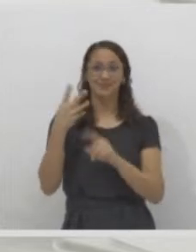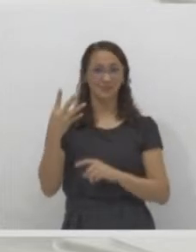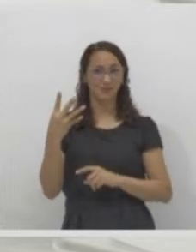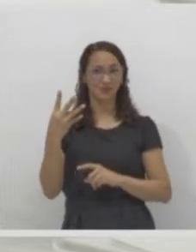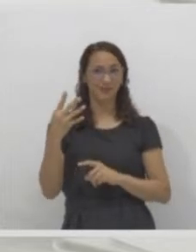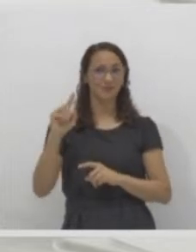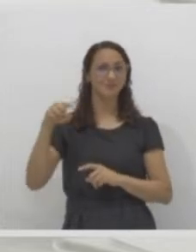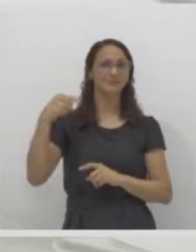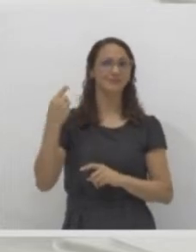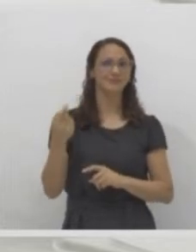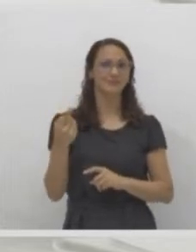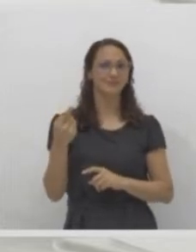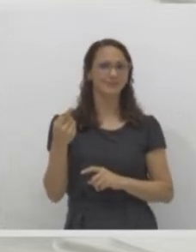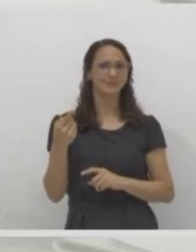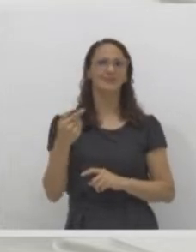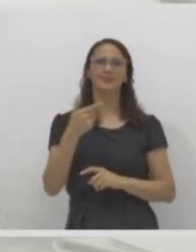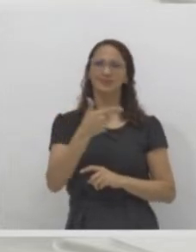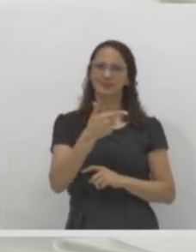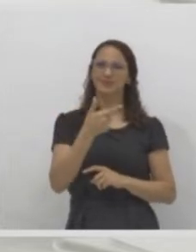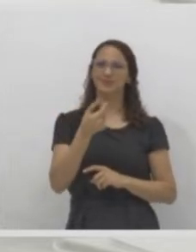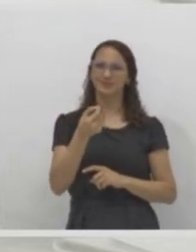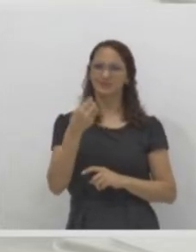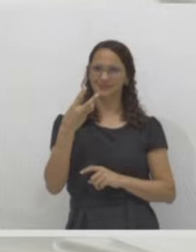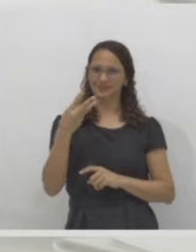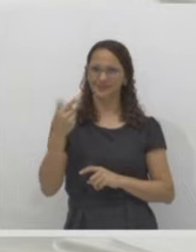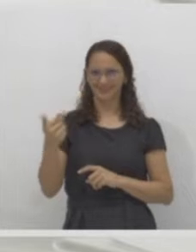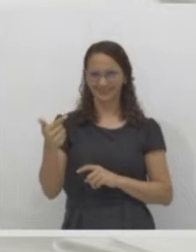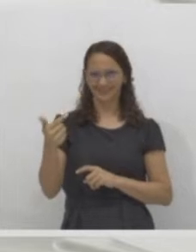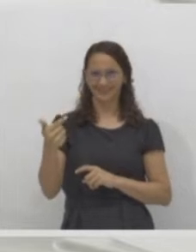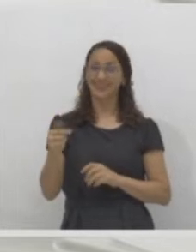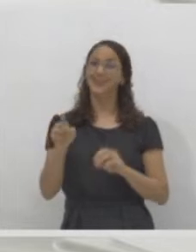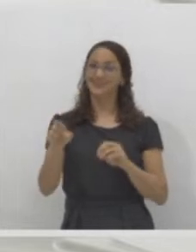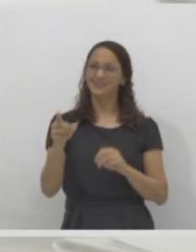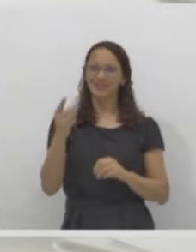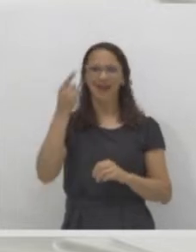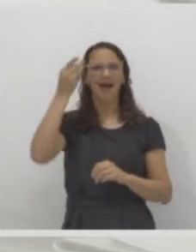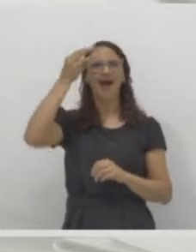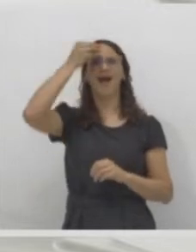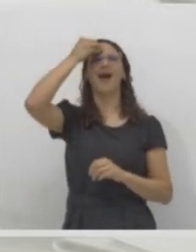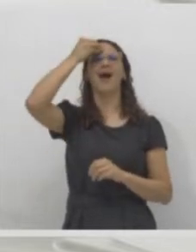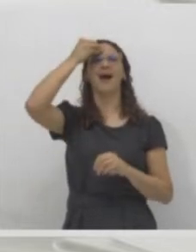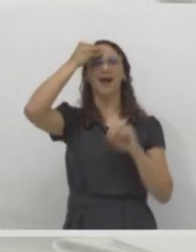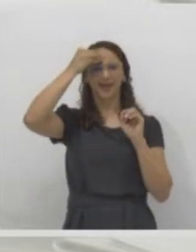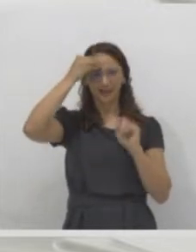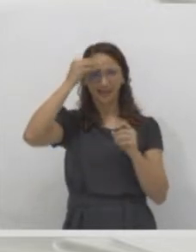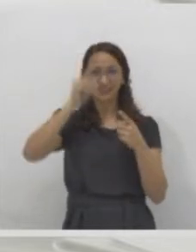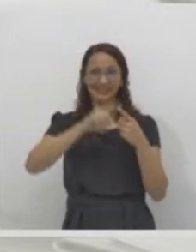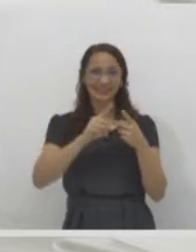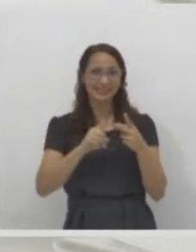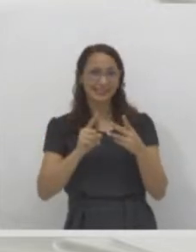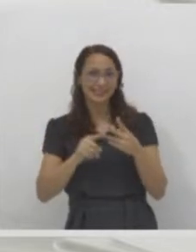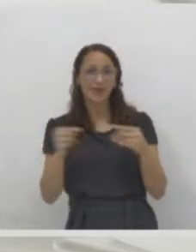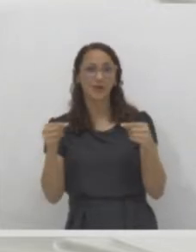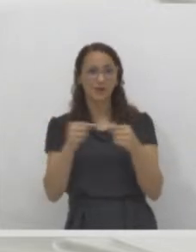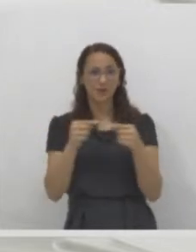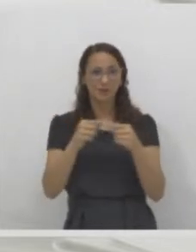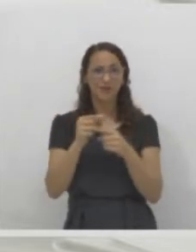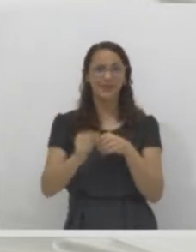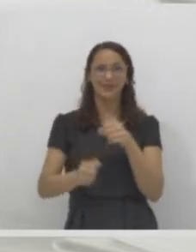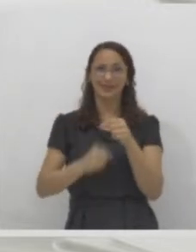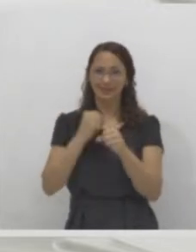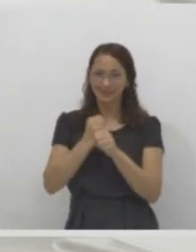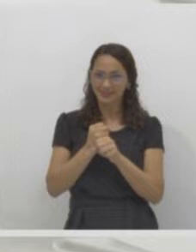mais 4, 2032. Então, você já fica sabendo, todos esses anos que marcamos aí são anos bissextos, tá